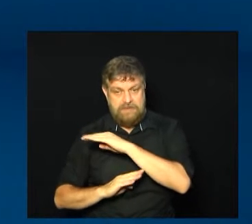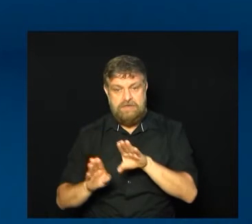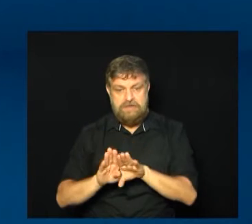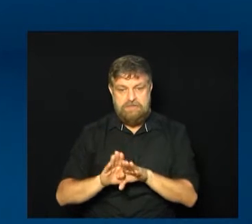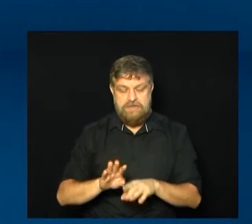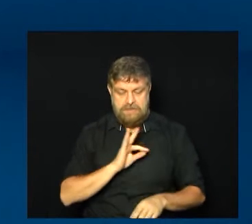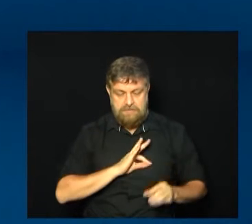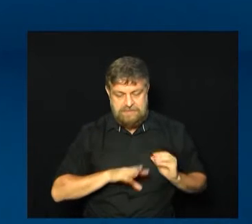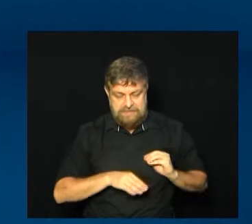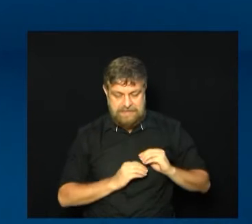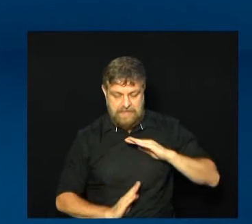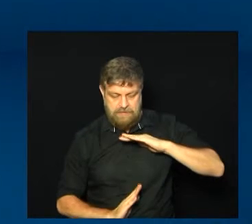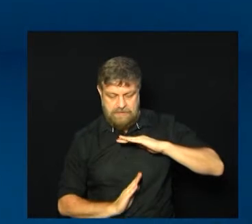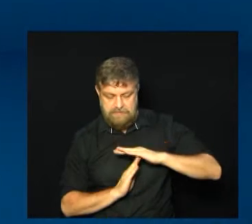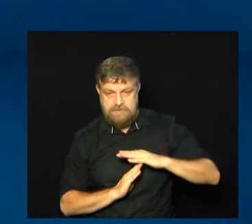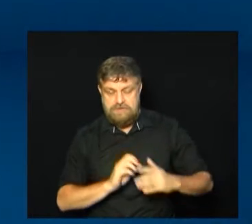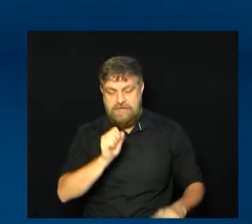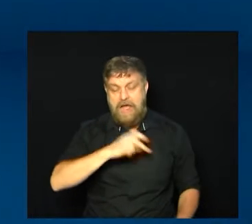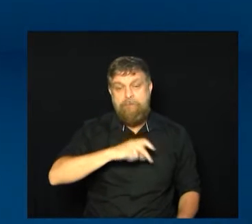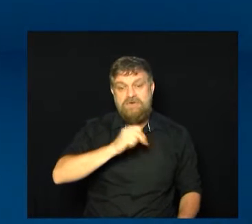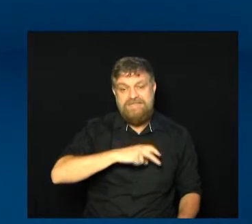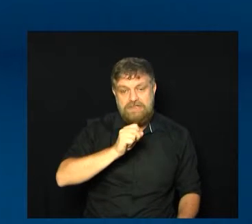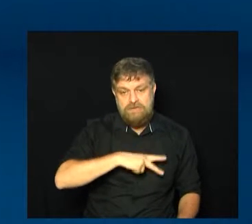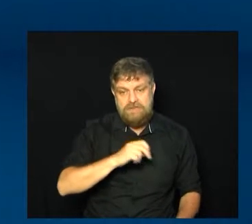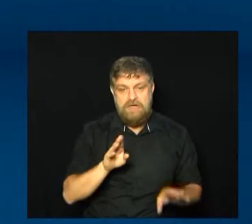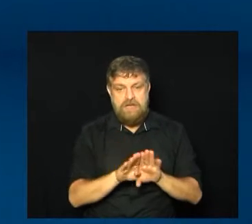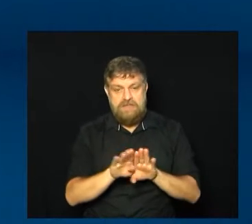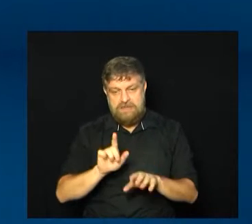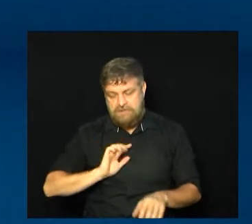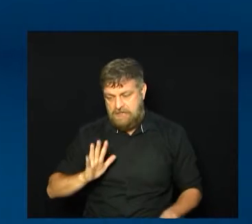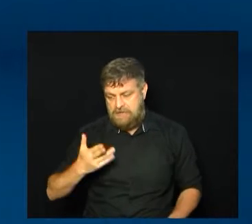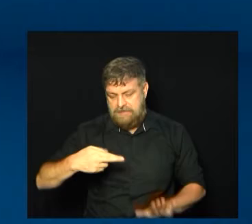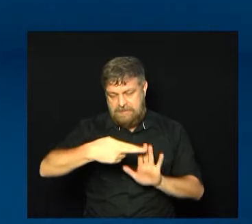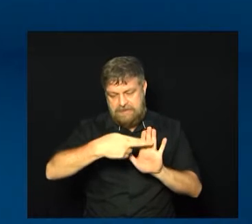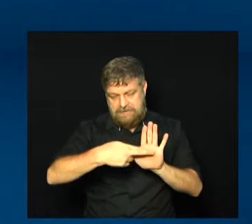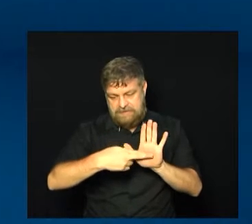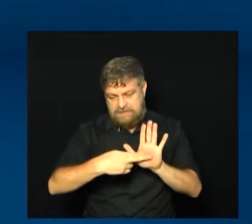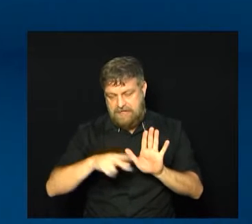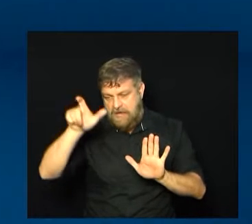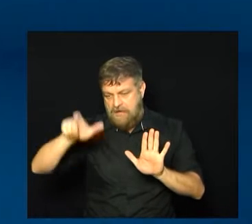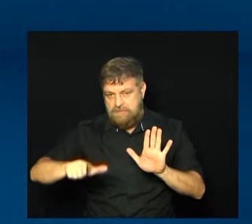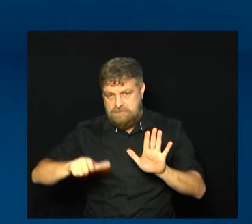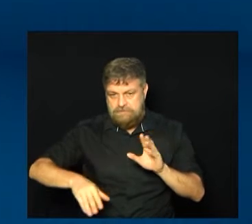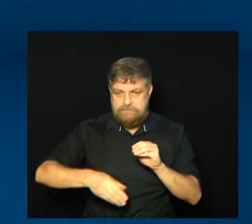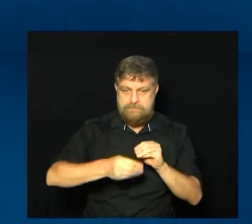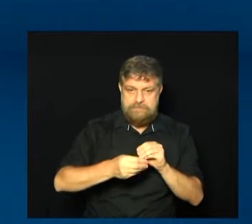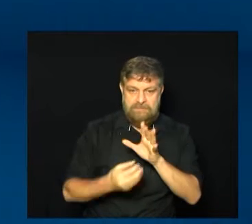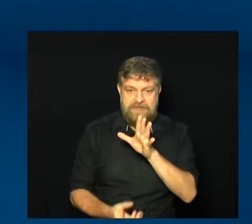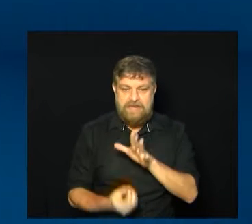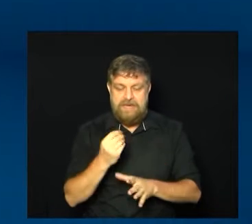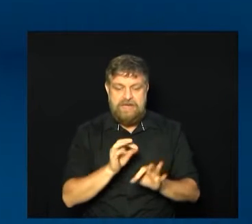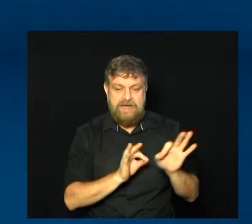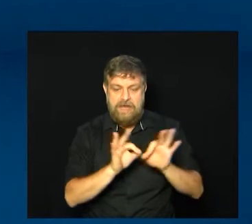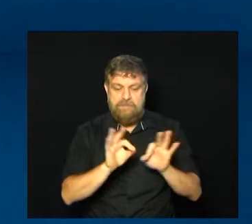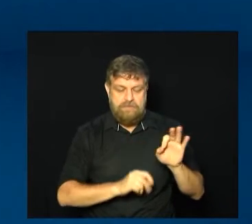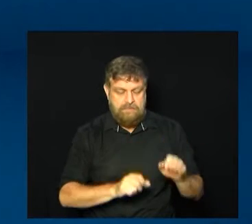fixa o limite máximo para a concessão da aposentadoria e estabelece os parâmetros para adesão ou criação de planos de